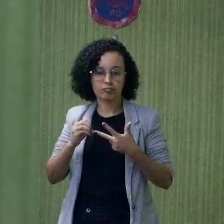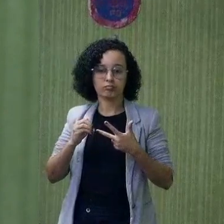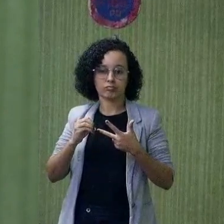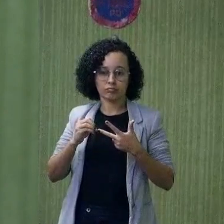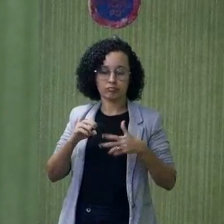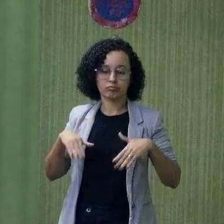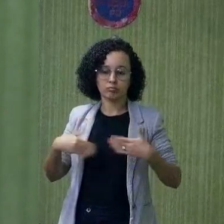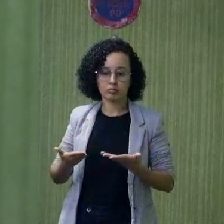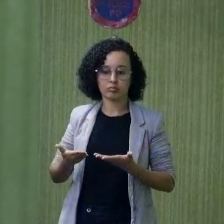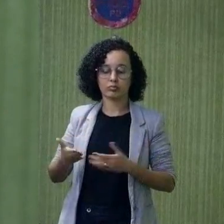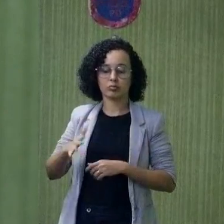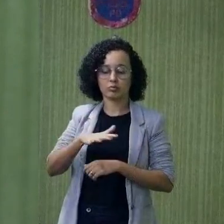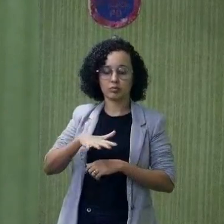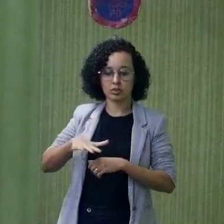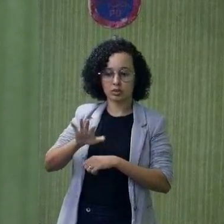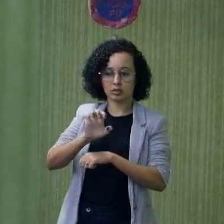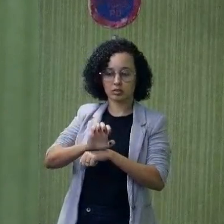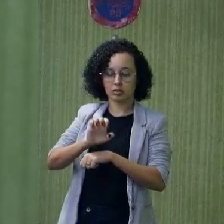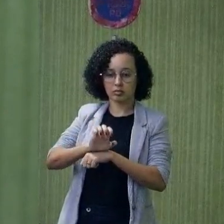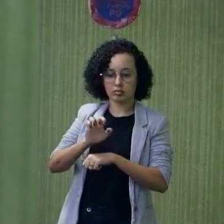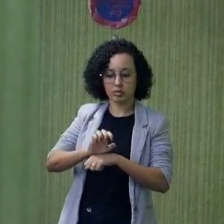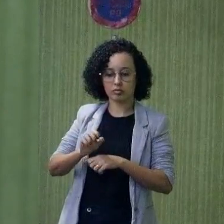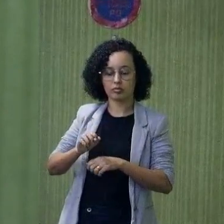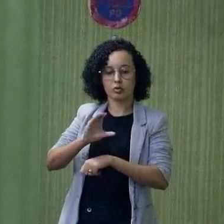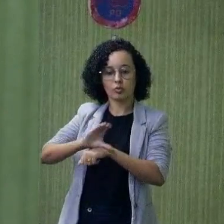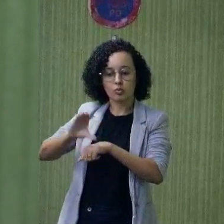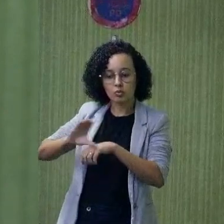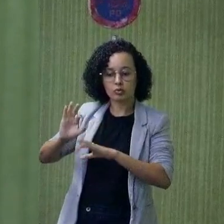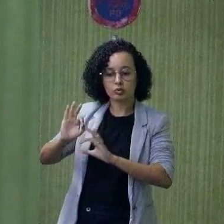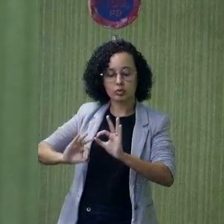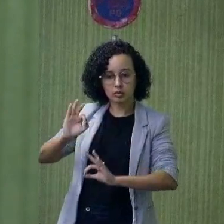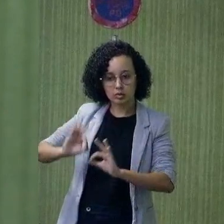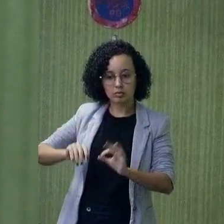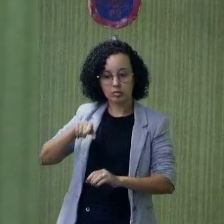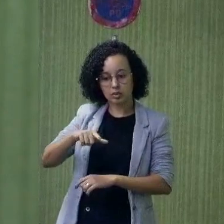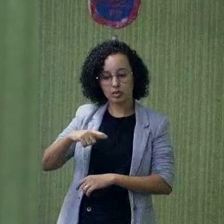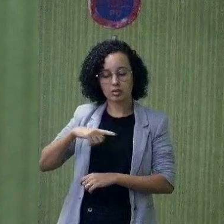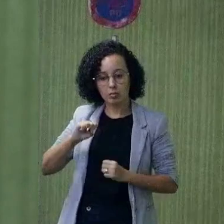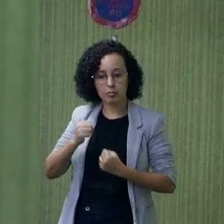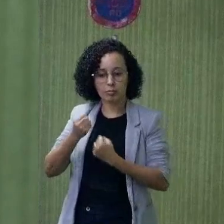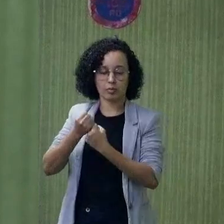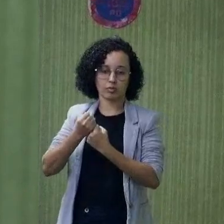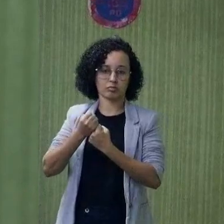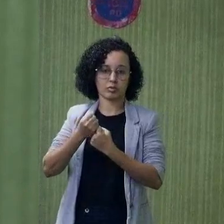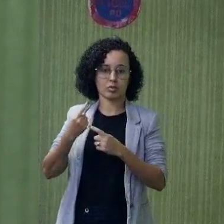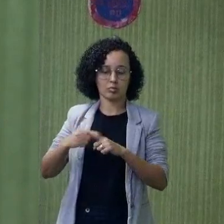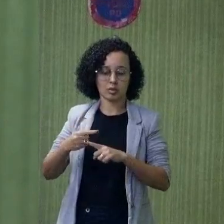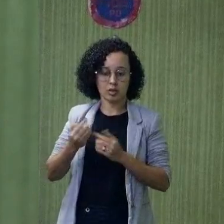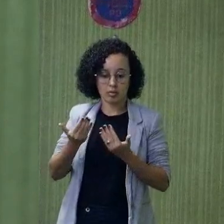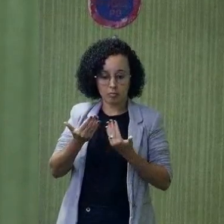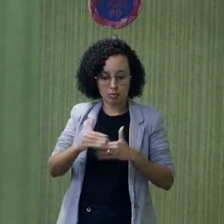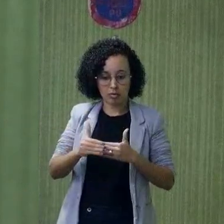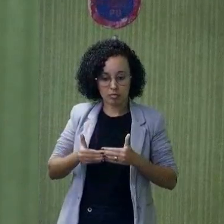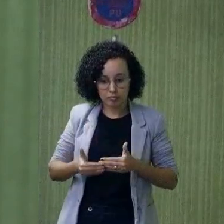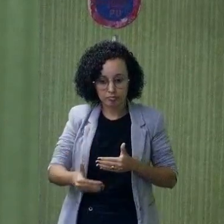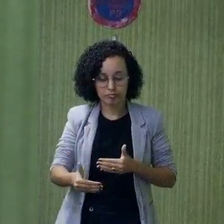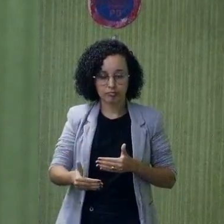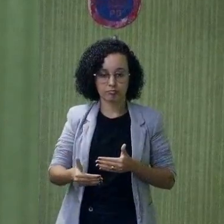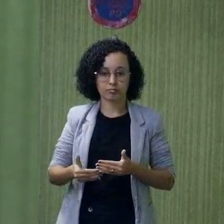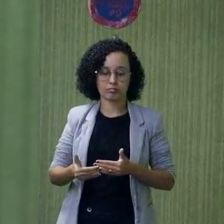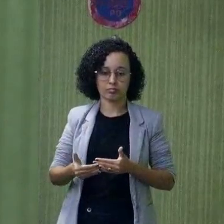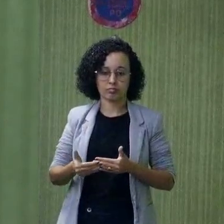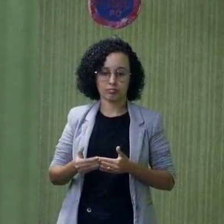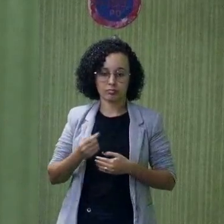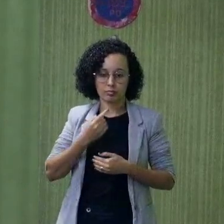mobilizando e fazendo cursos para que esses jovens também possam ter um apoio porque a prova vai estar logo aí então a